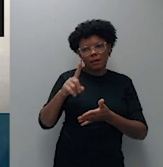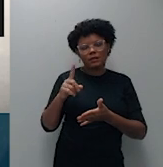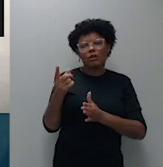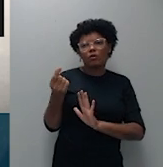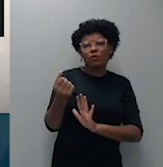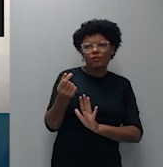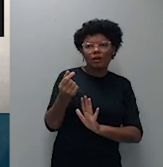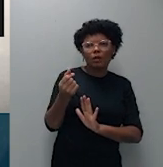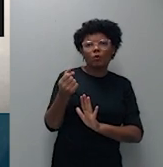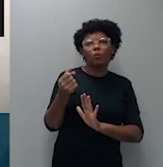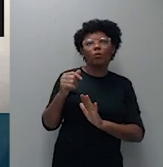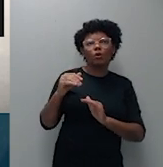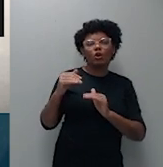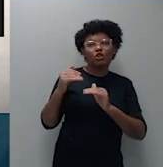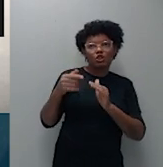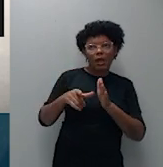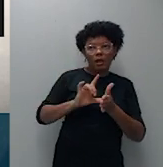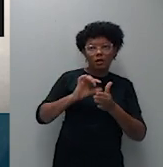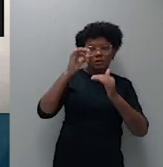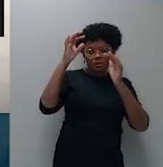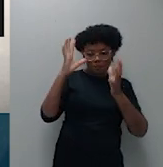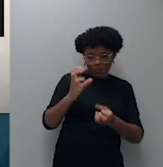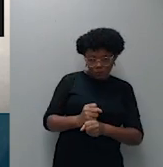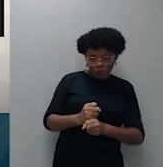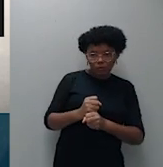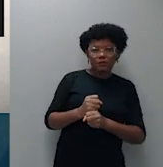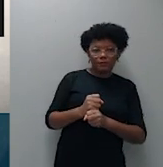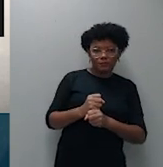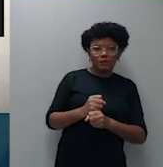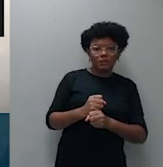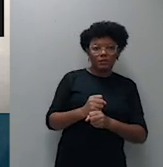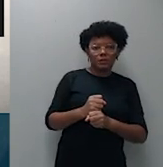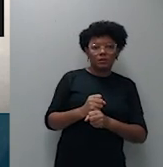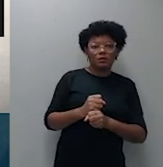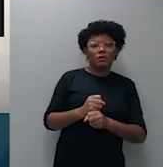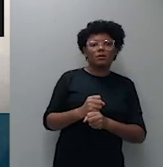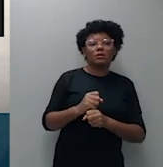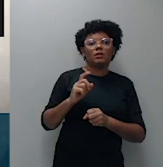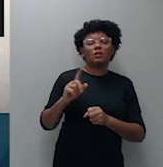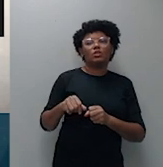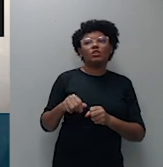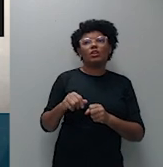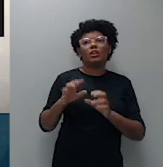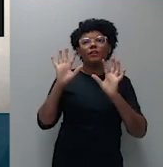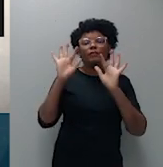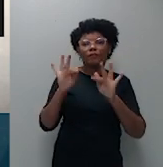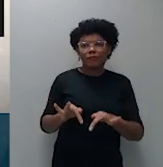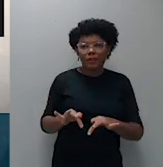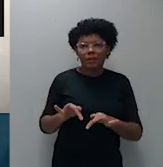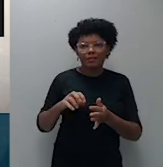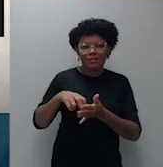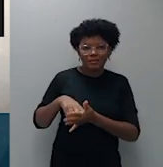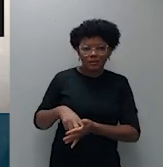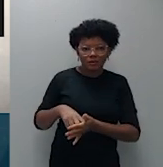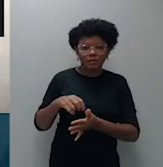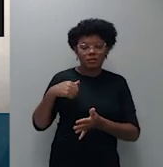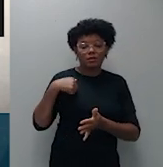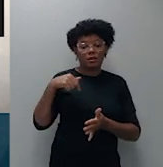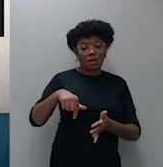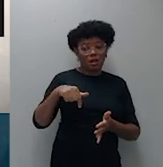valores acima referidos sejam quantificados em sede de liquidação de sentença